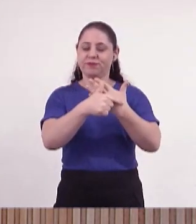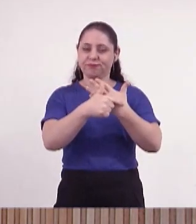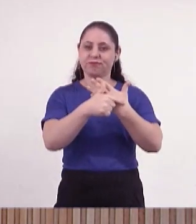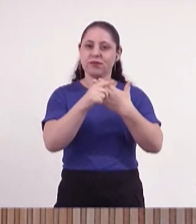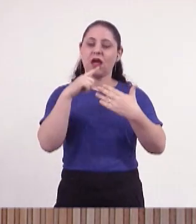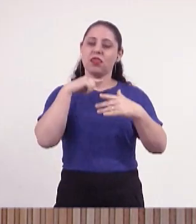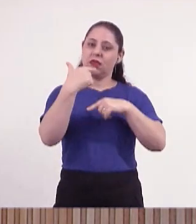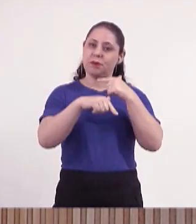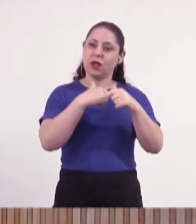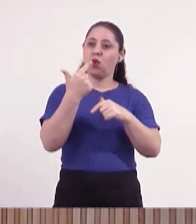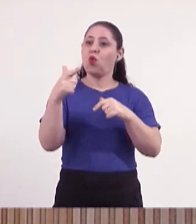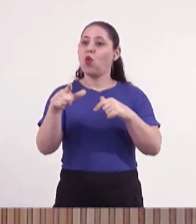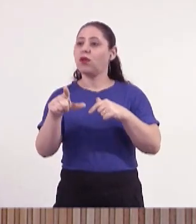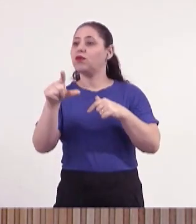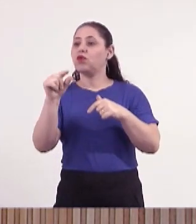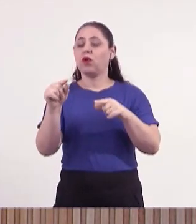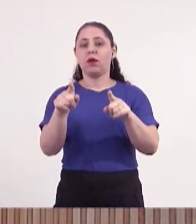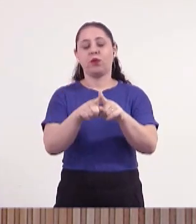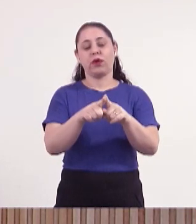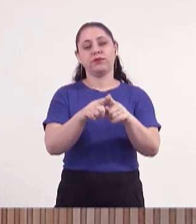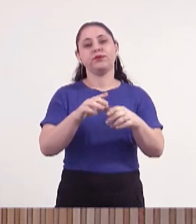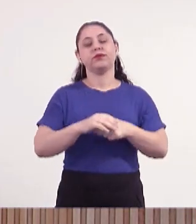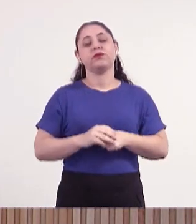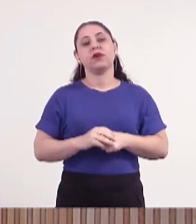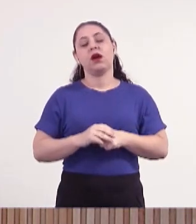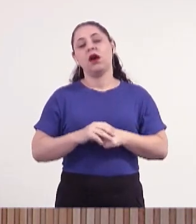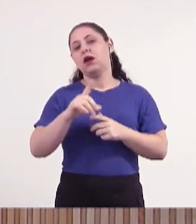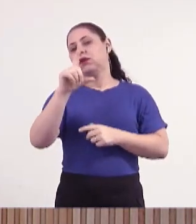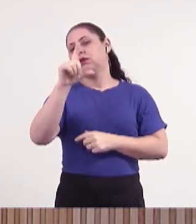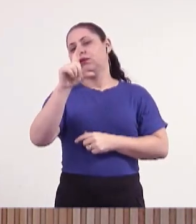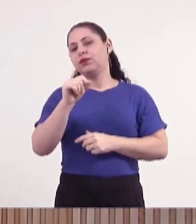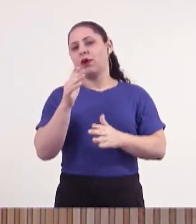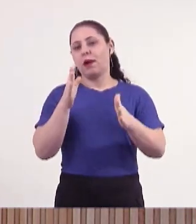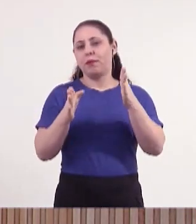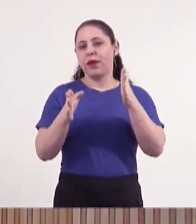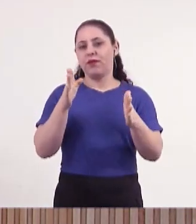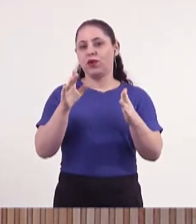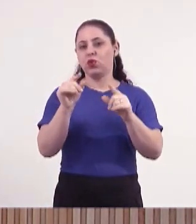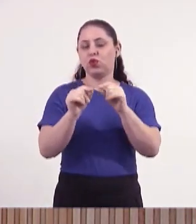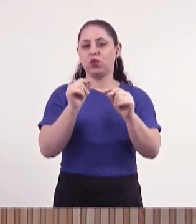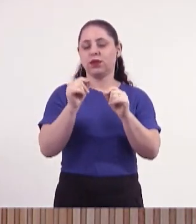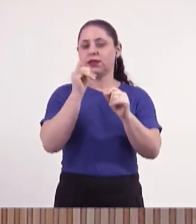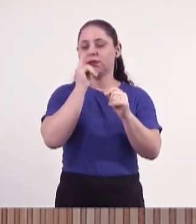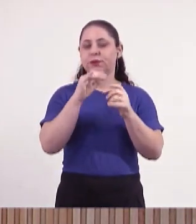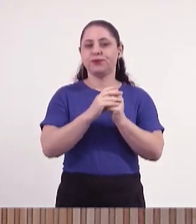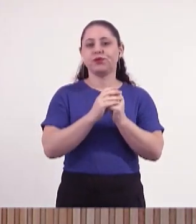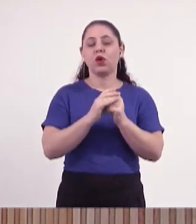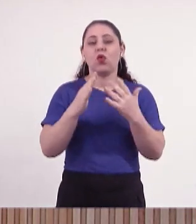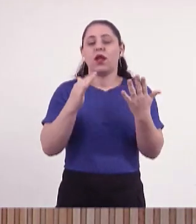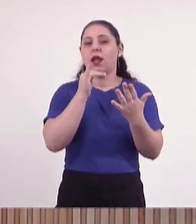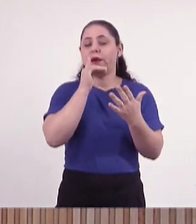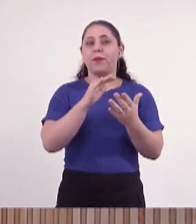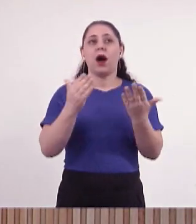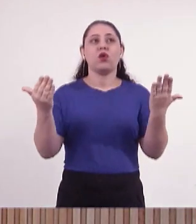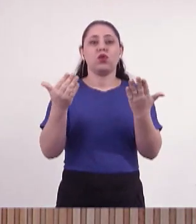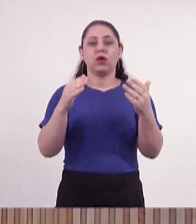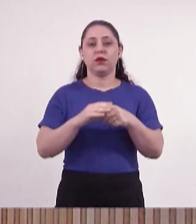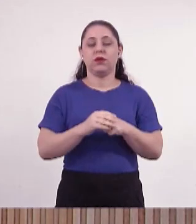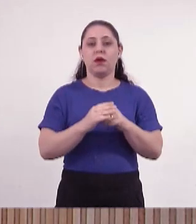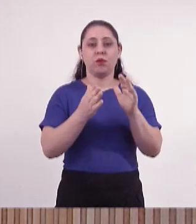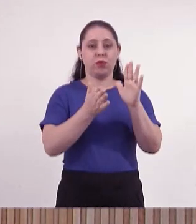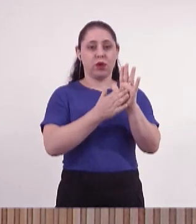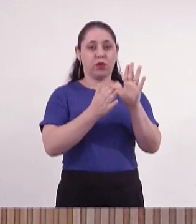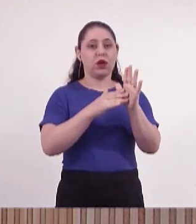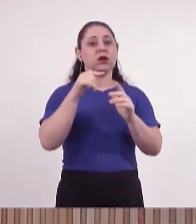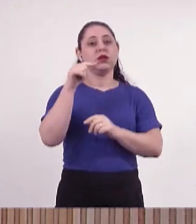designada para mais uma função privativa da carreira. Diminui o período previsto de progressão funcional. Agora, pela